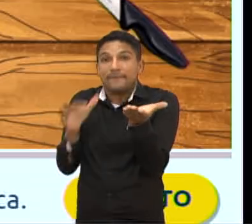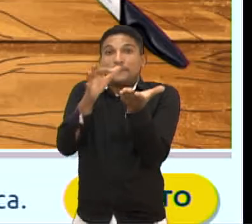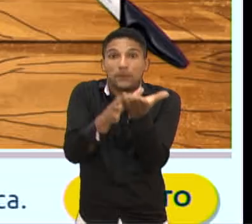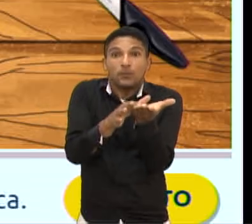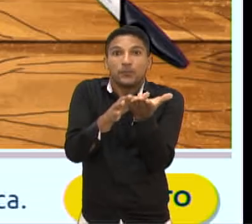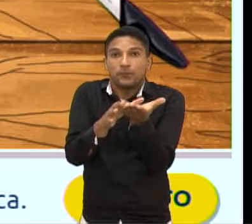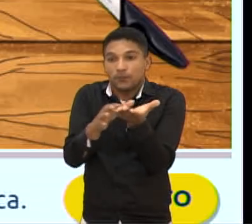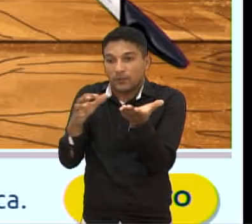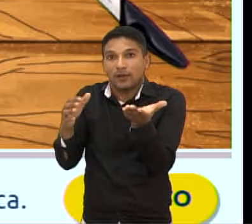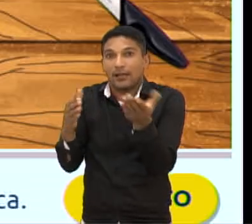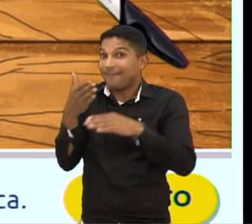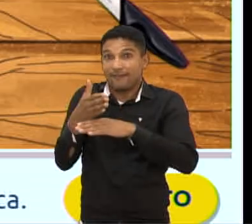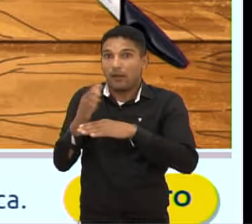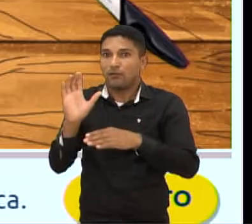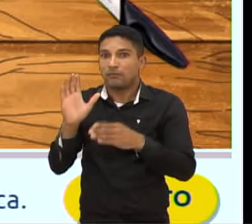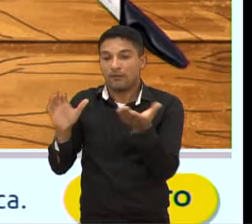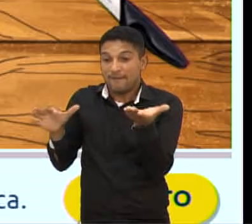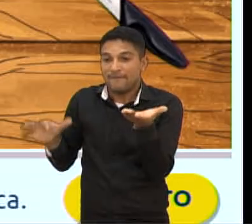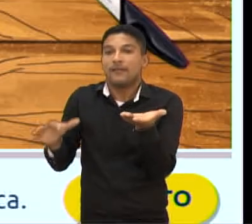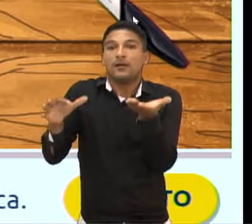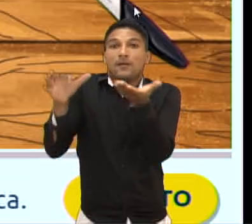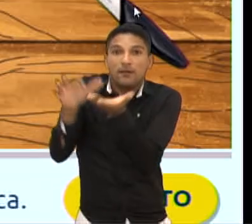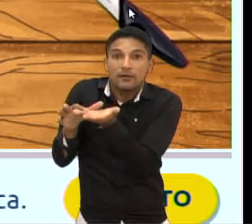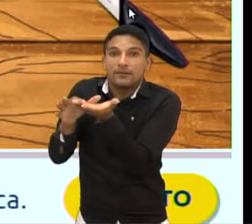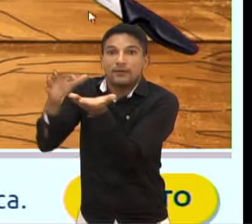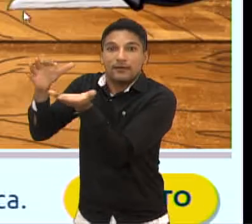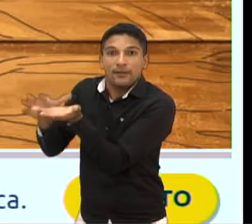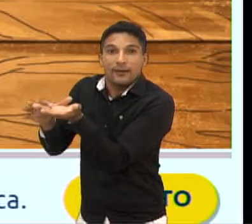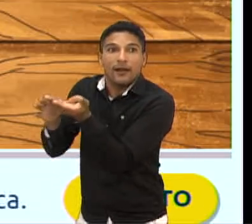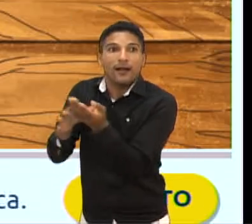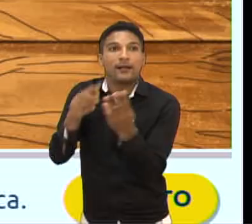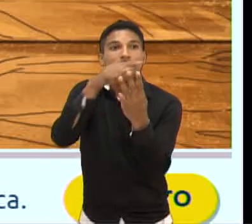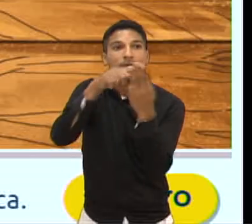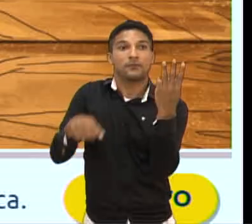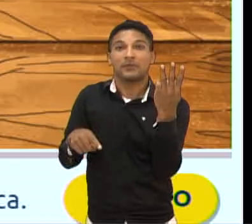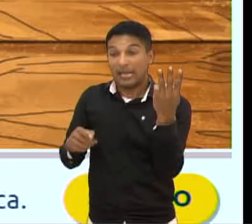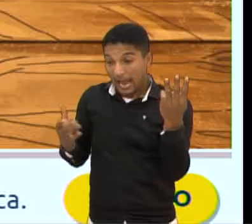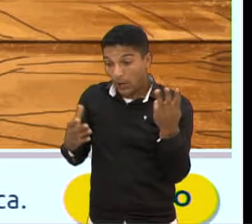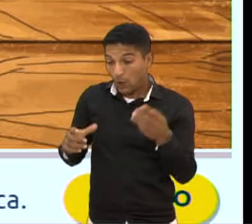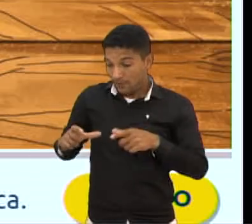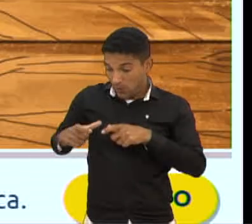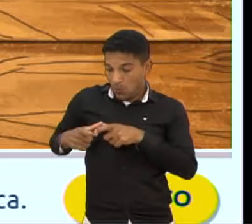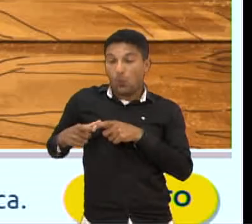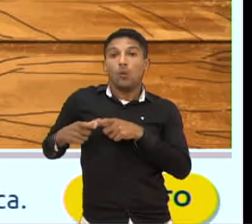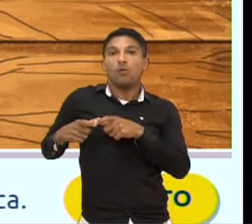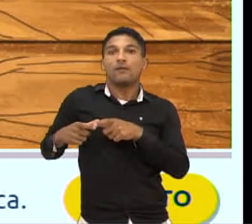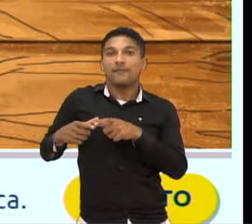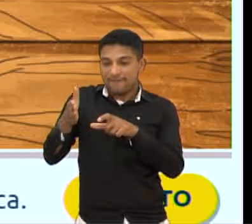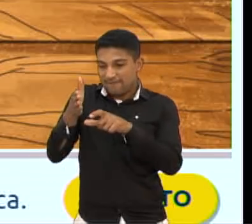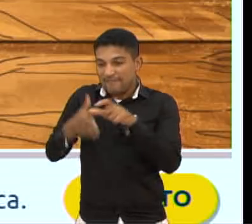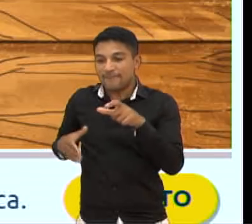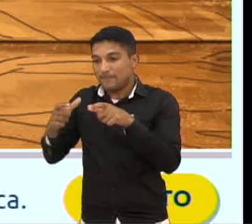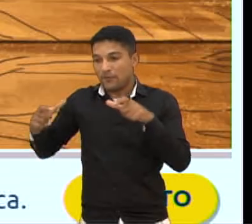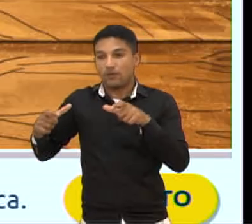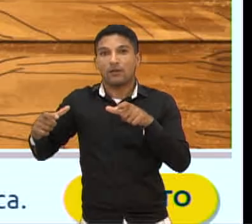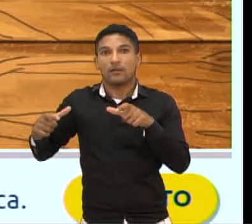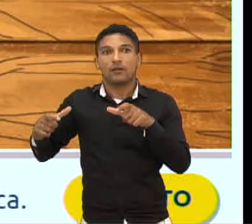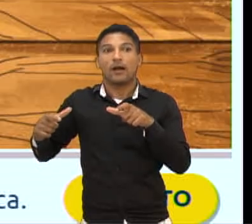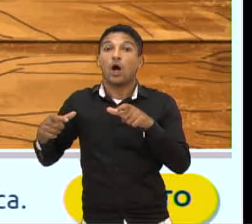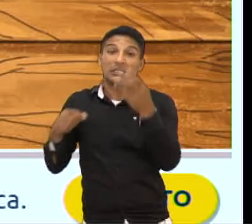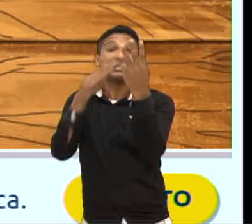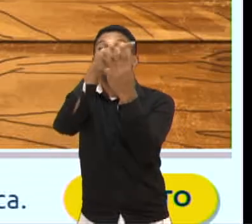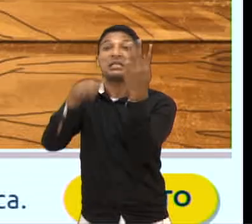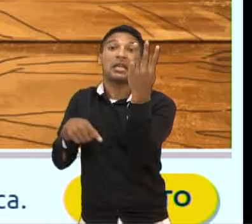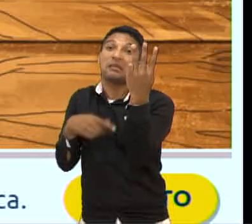quantidade, mas sobrou uma torta. Se eu dividir essa torta ao meio, vai faltar um pedaço, porque eu tenho 3